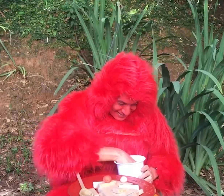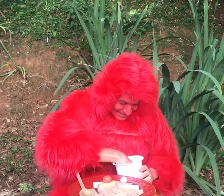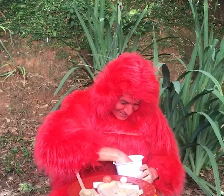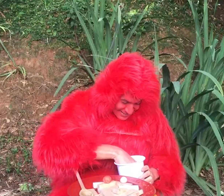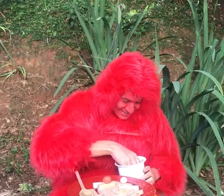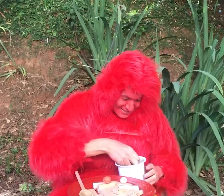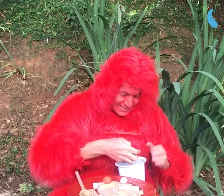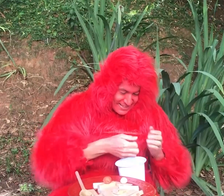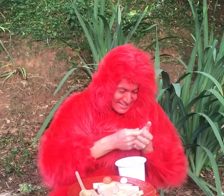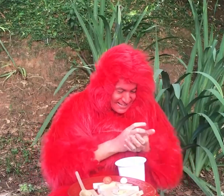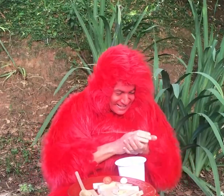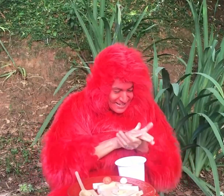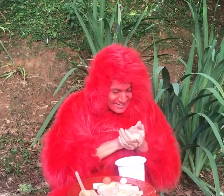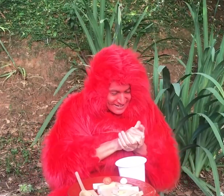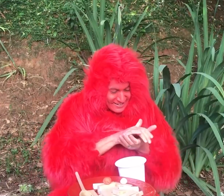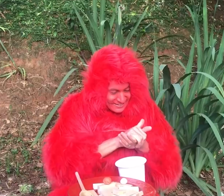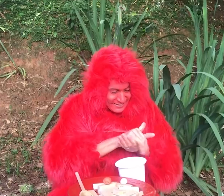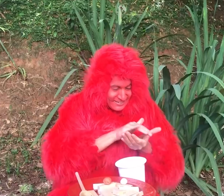Mais um bolinho.